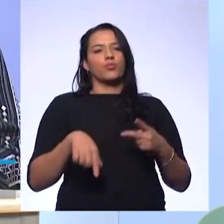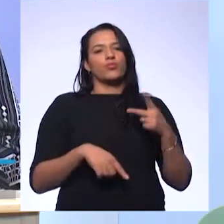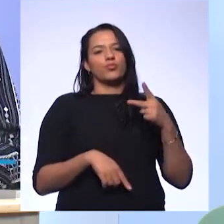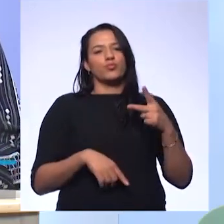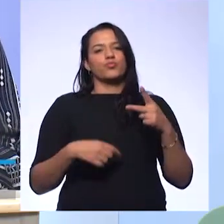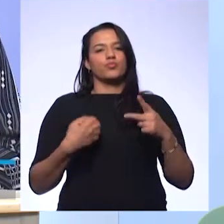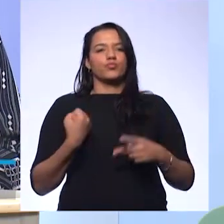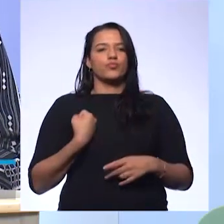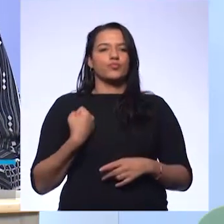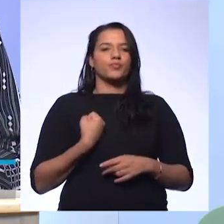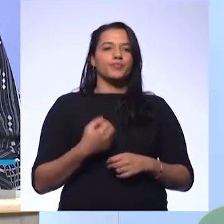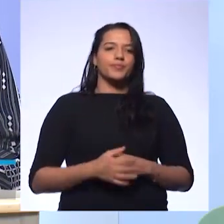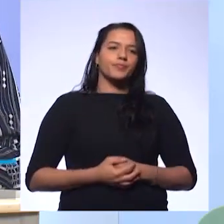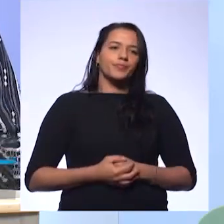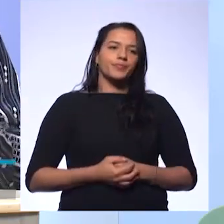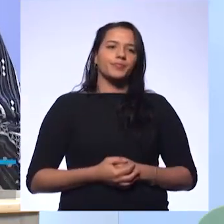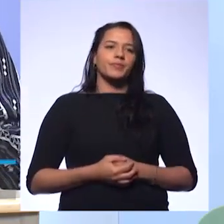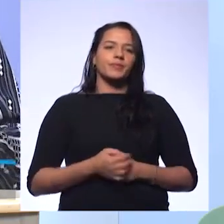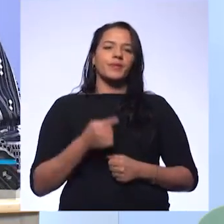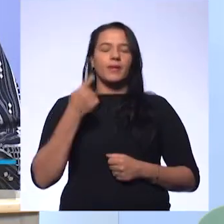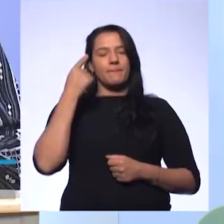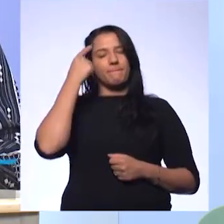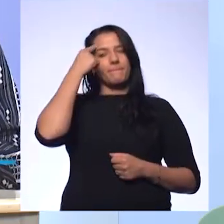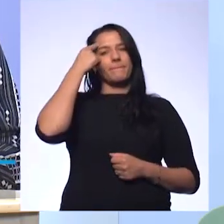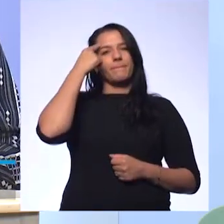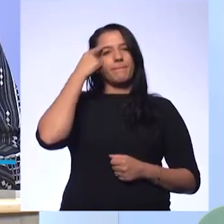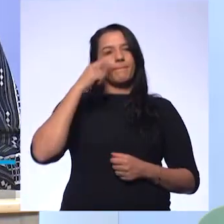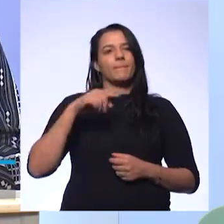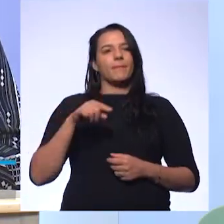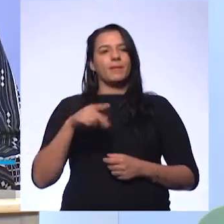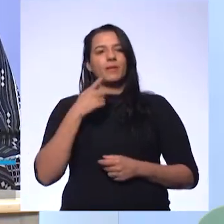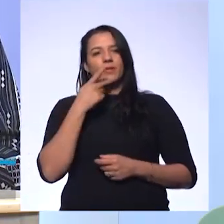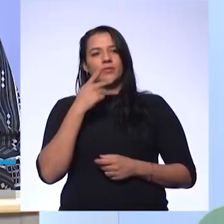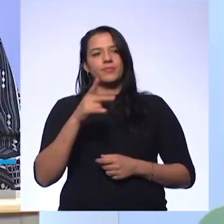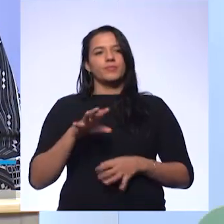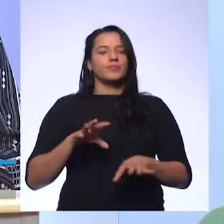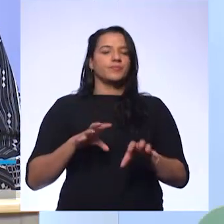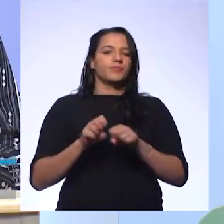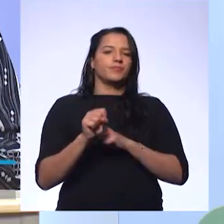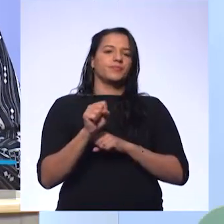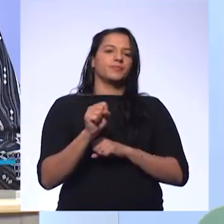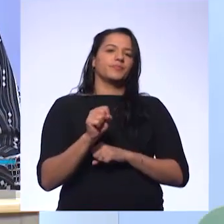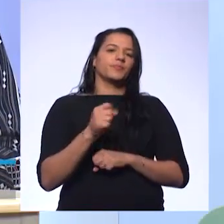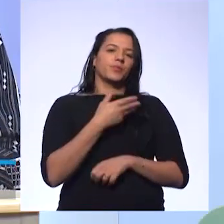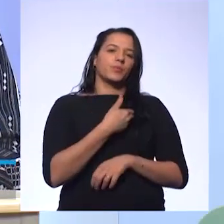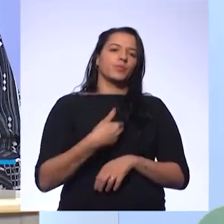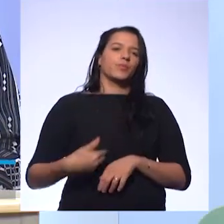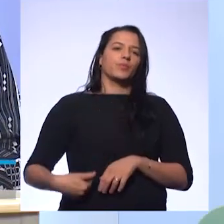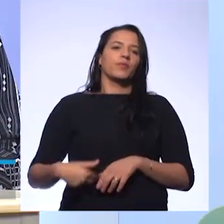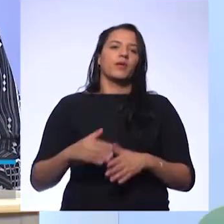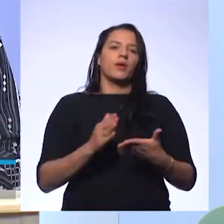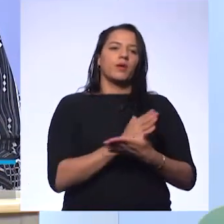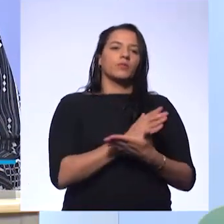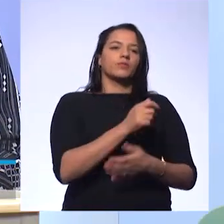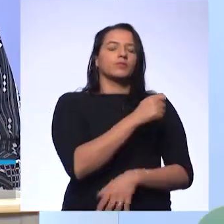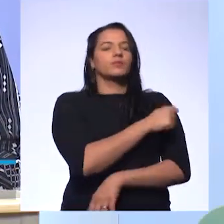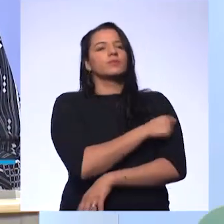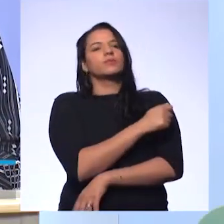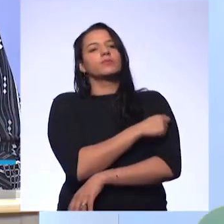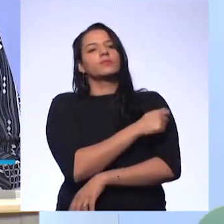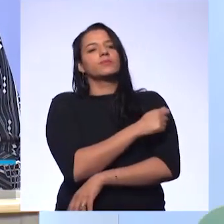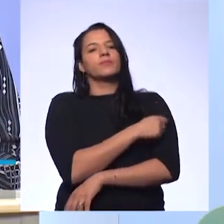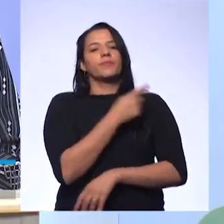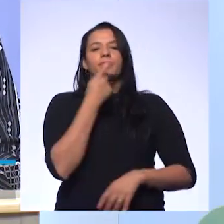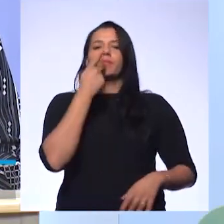pelas armas. Então ele pensa que foi, o professor está defendendo que foi um golpe. Aí os estudantes estão dizendo o